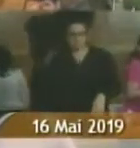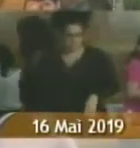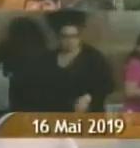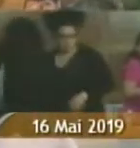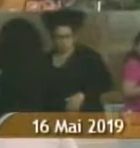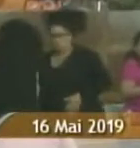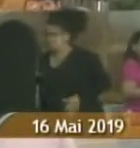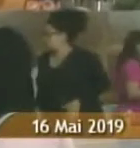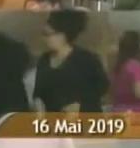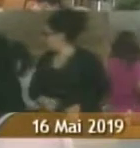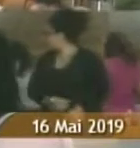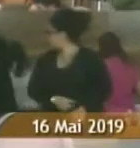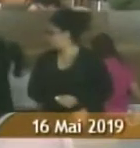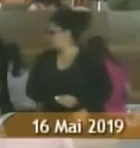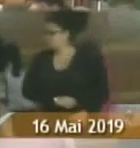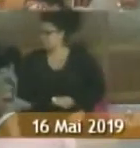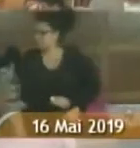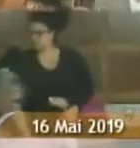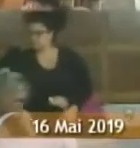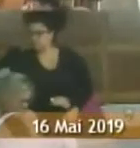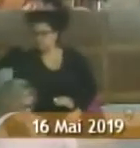Em votação. Votação aberta.